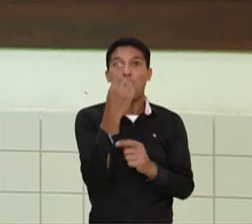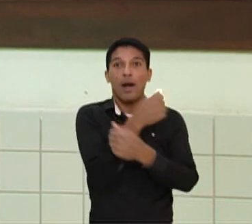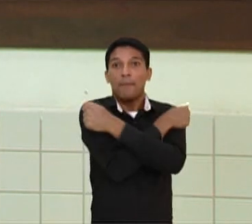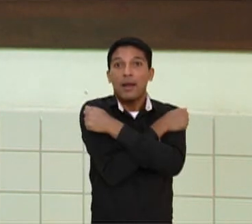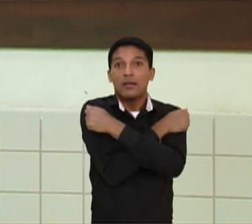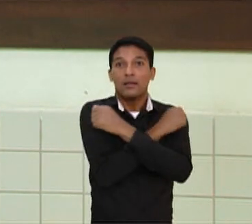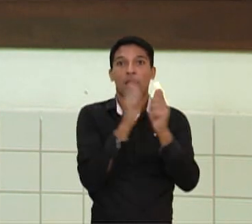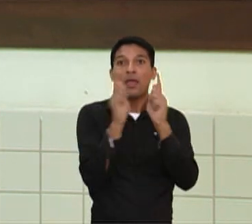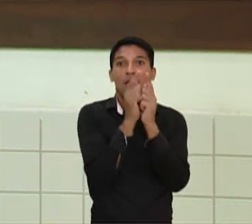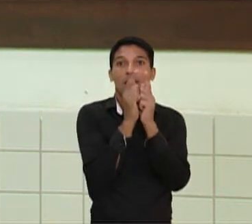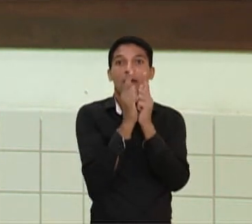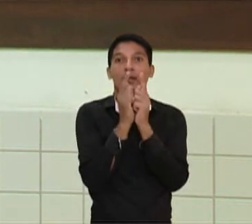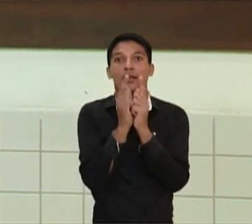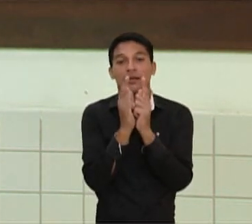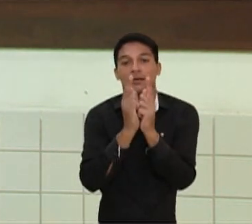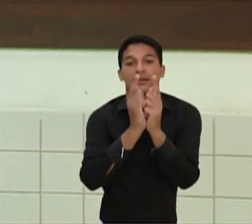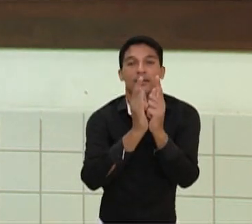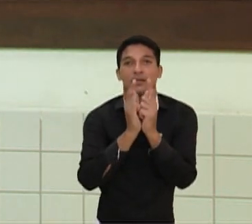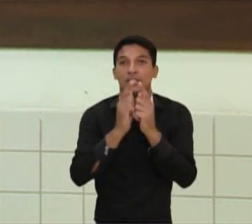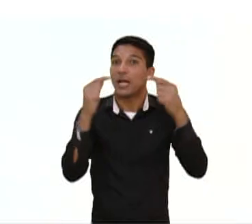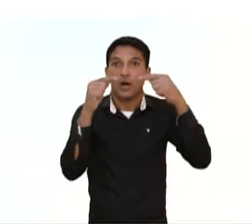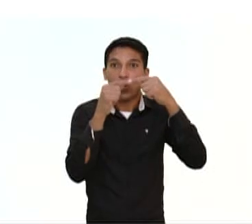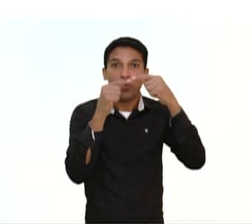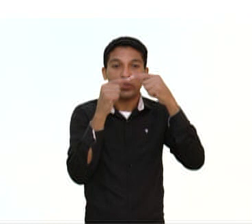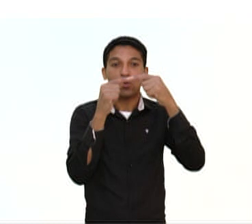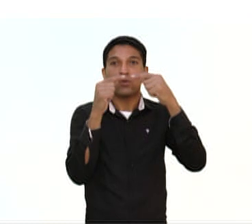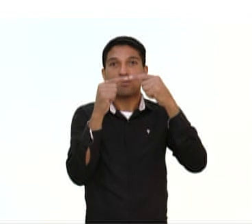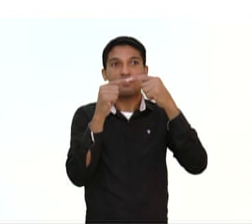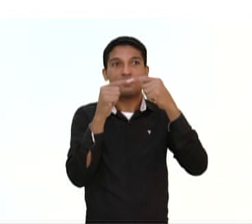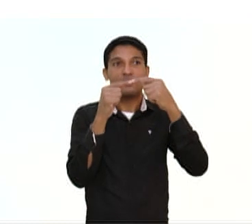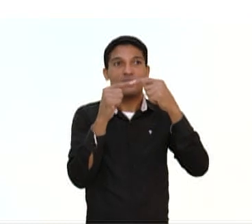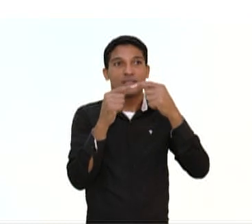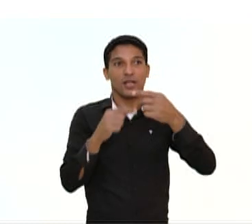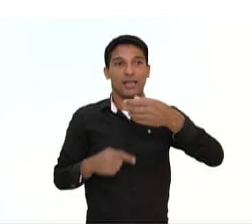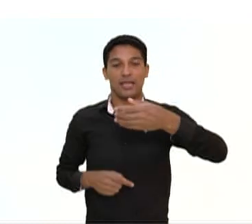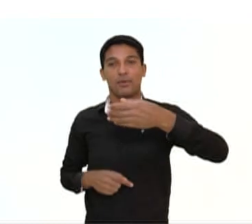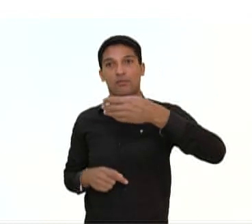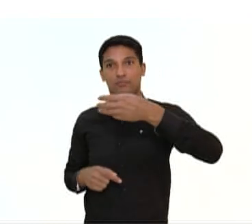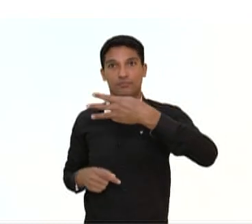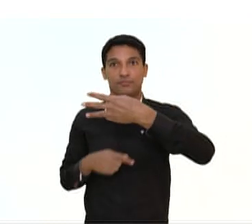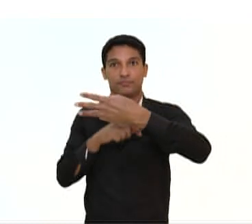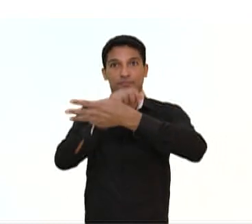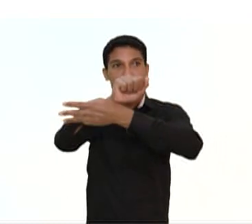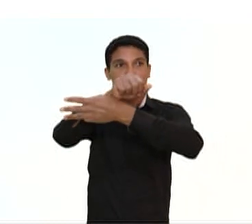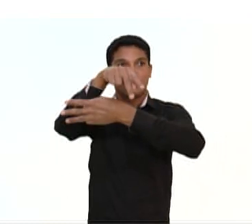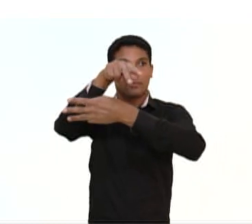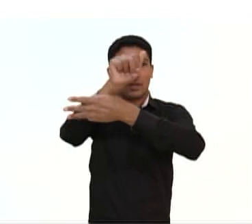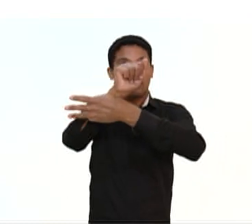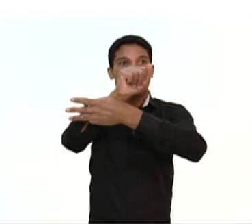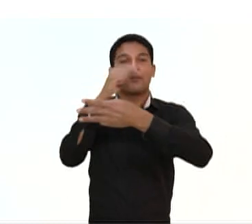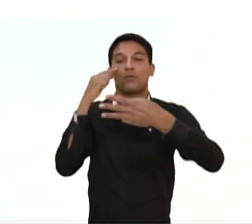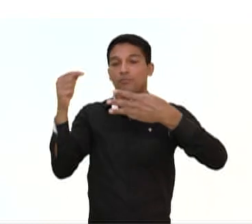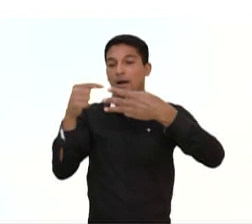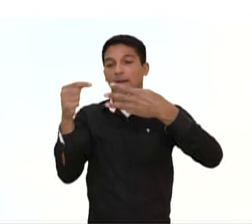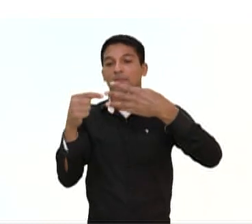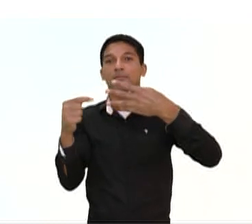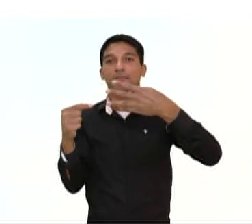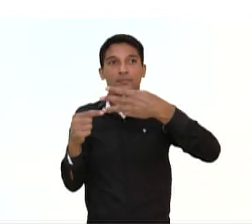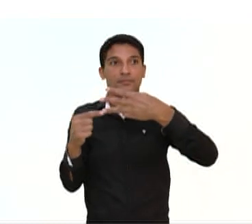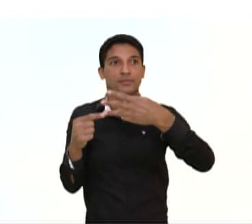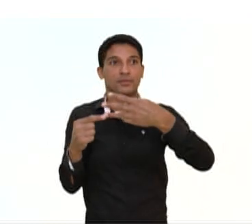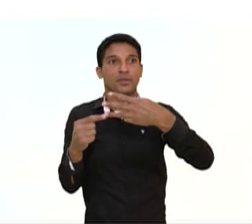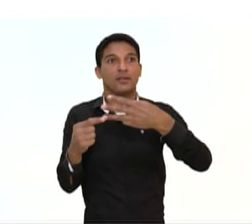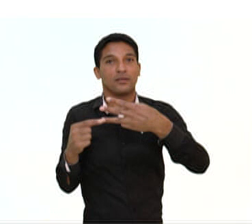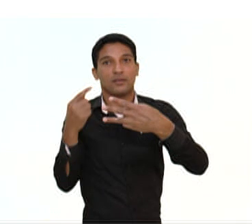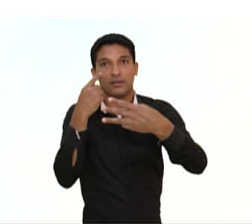Por quê? Porque já tem essa combinação feita anteriormente. Então, na combinação simples, a ordem que as coisas acontecem